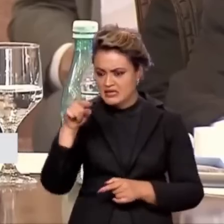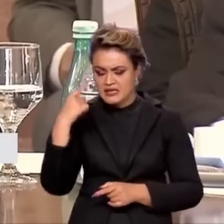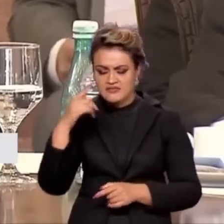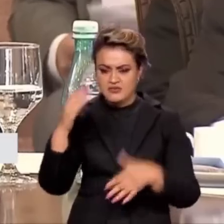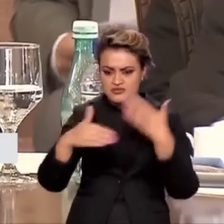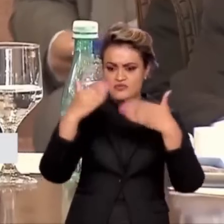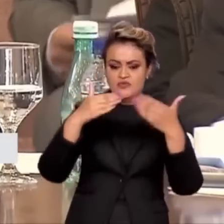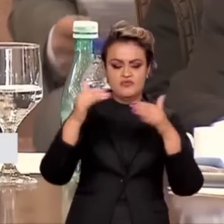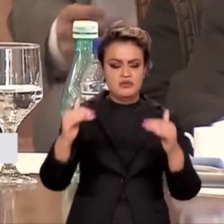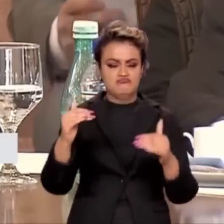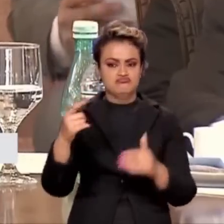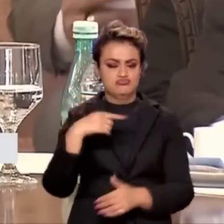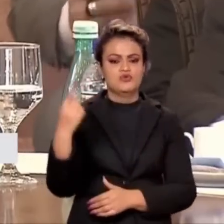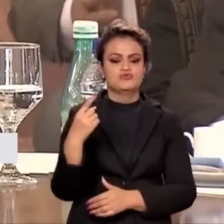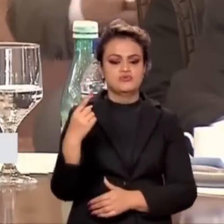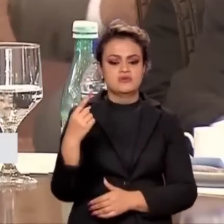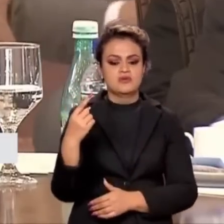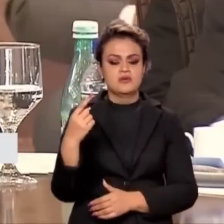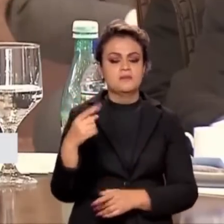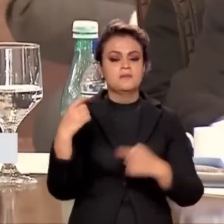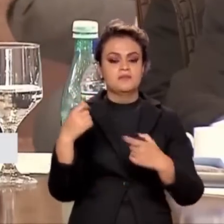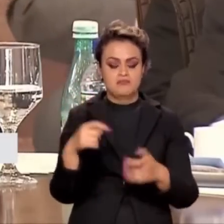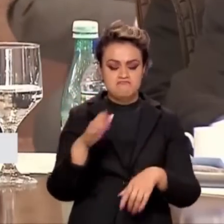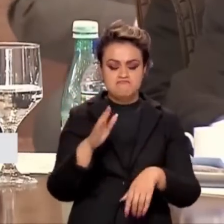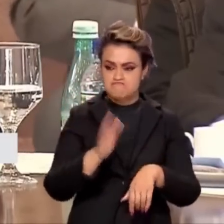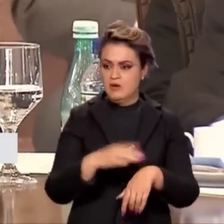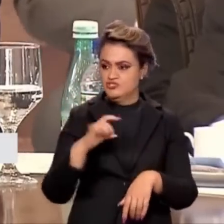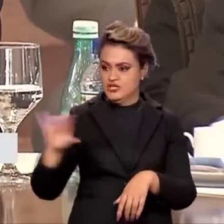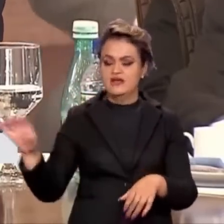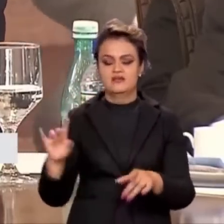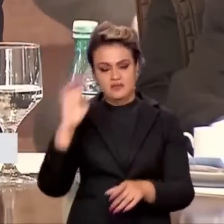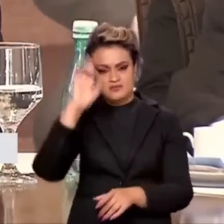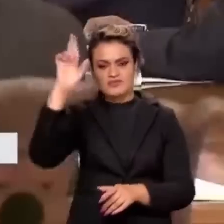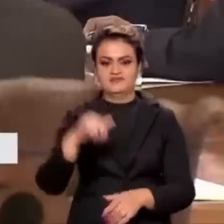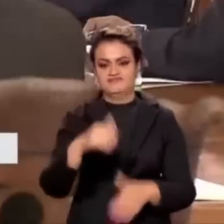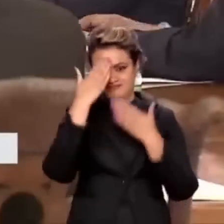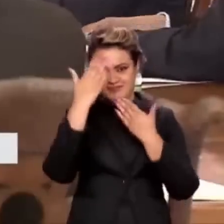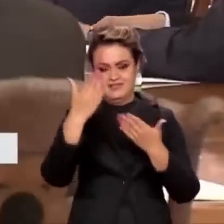desenvolvimento soberano está em nossas mãos. Muito obrigado.